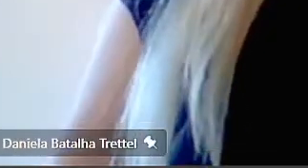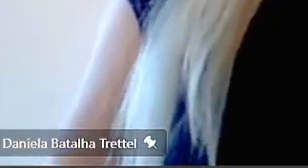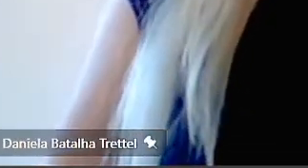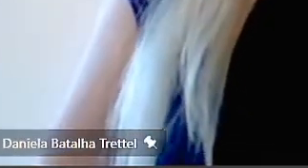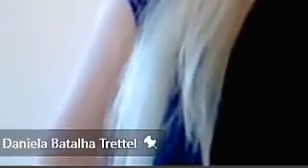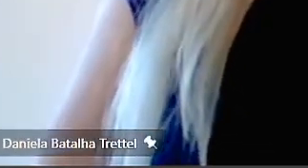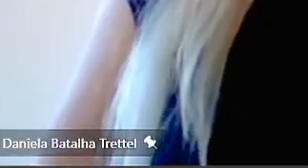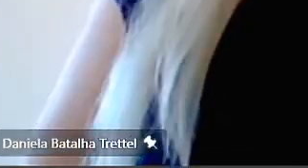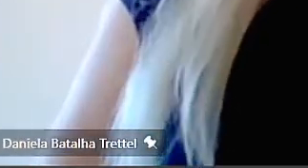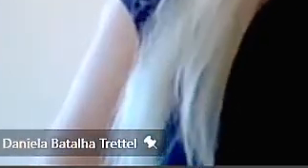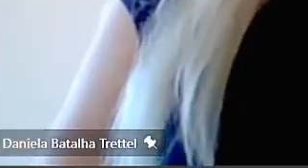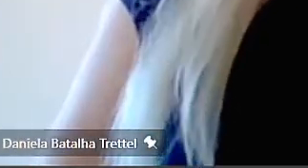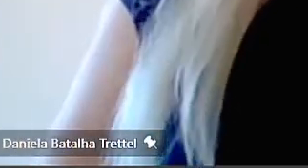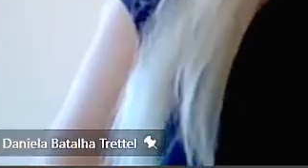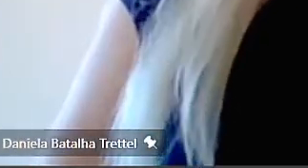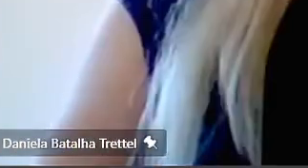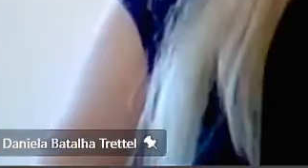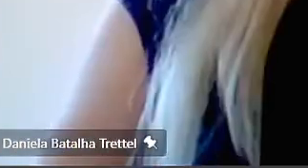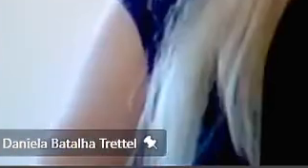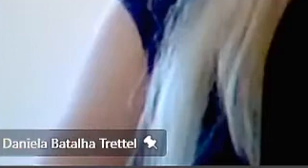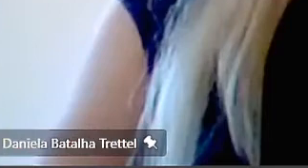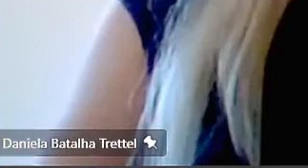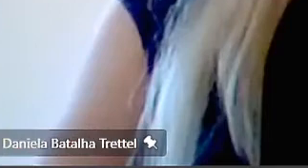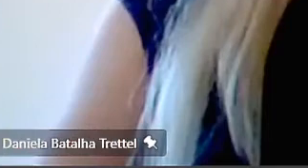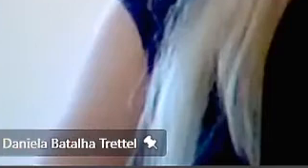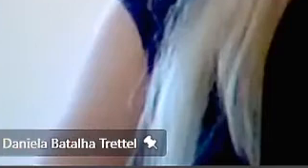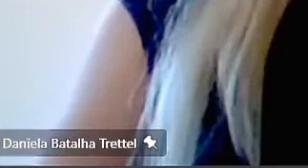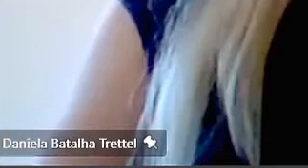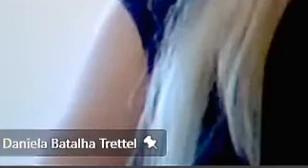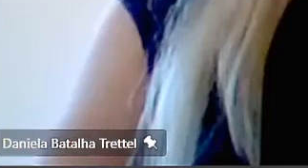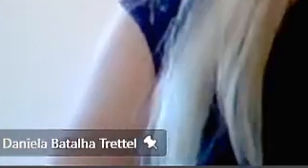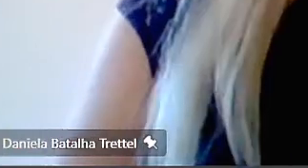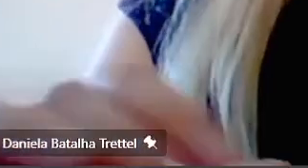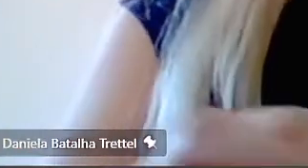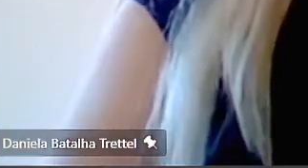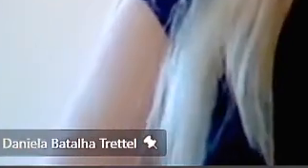estão litigando, são as que mais sofrem no acesso